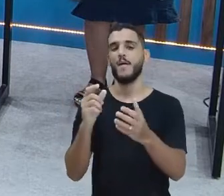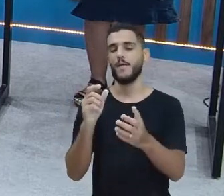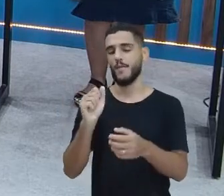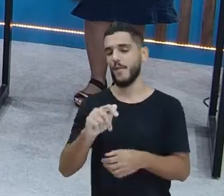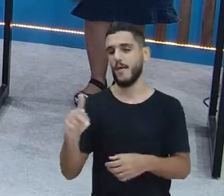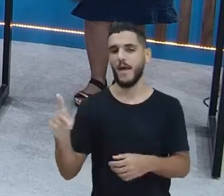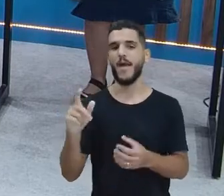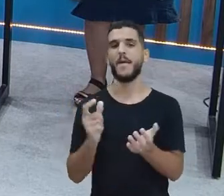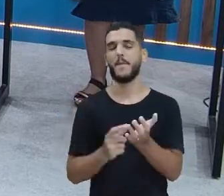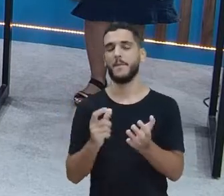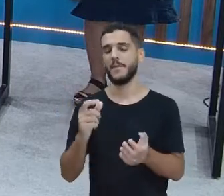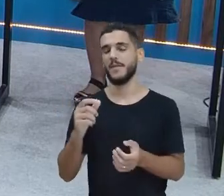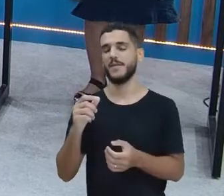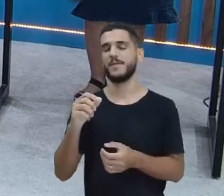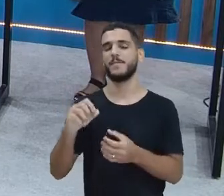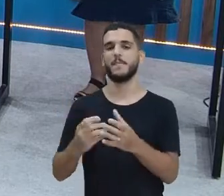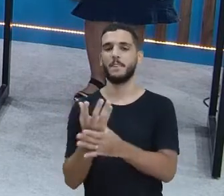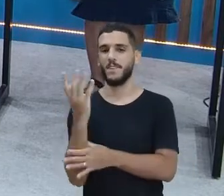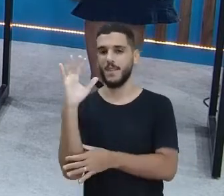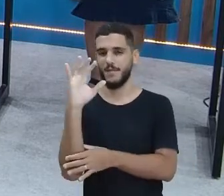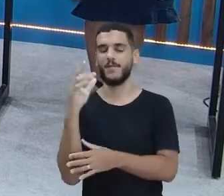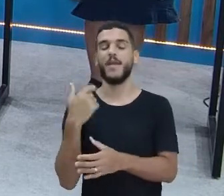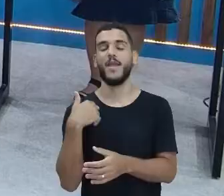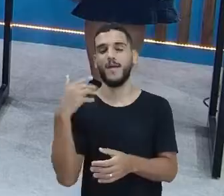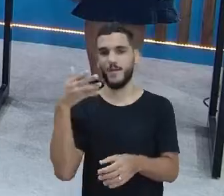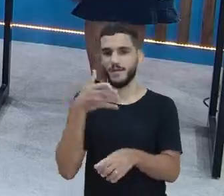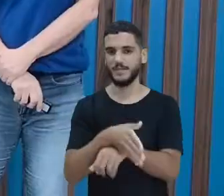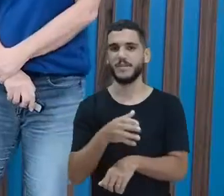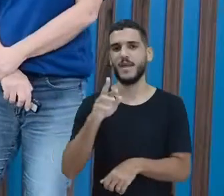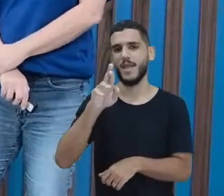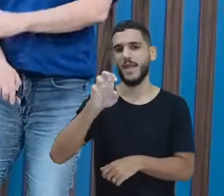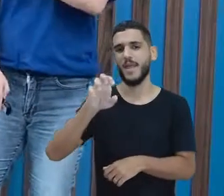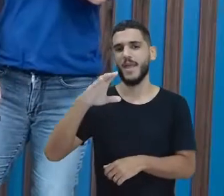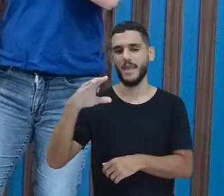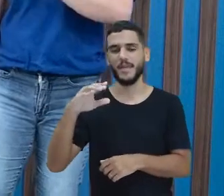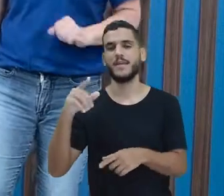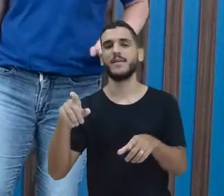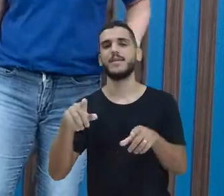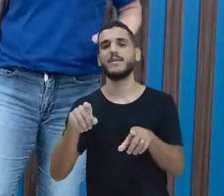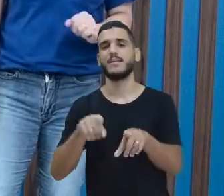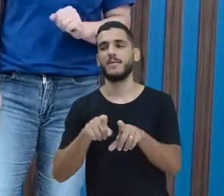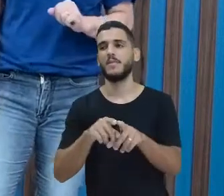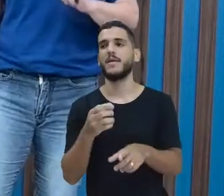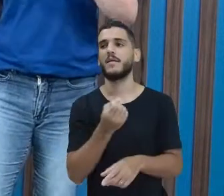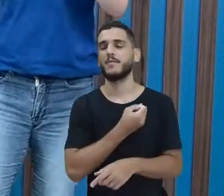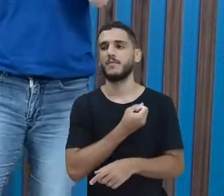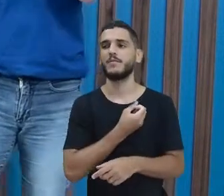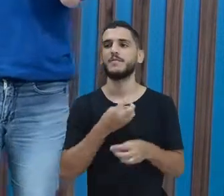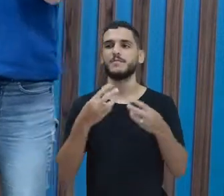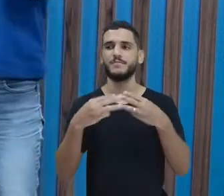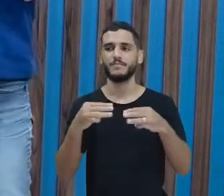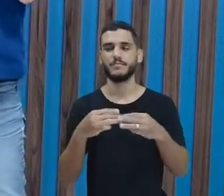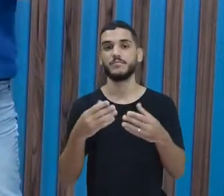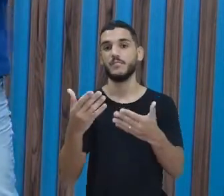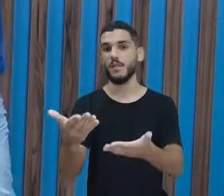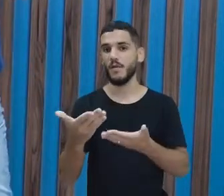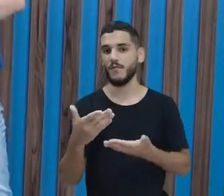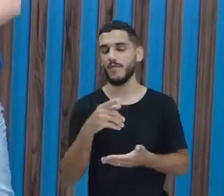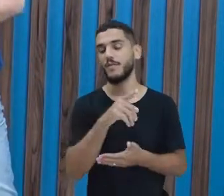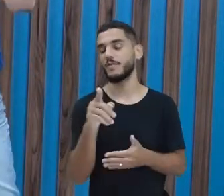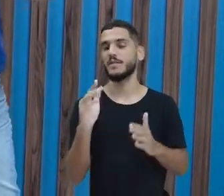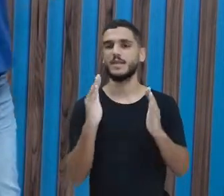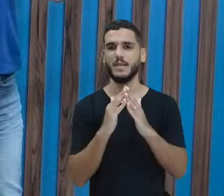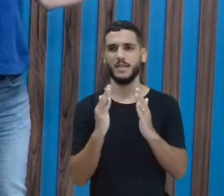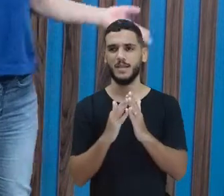matrícula, né? Exatamente. Ah, pronto, eu vou acessar. Mas eu tenho um convite para fazer para vocês, daí de casa, para vocês aqui, que